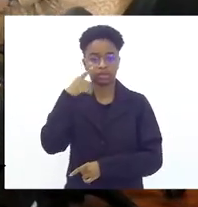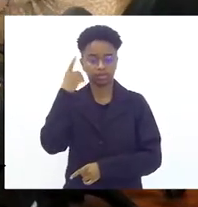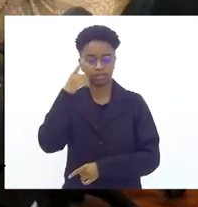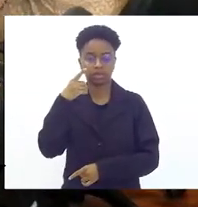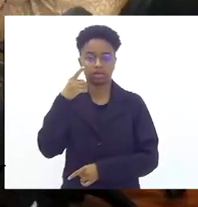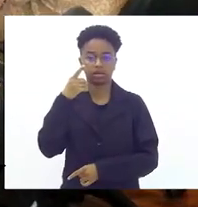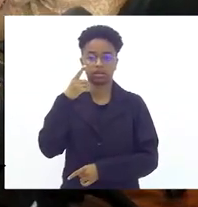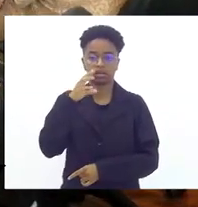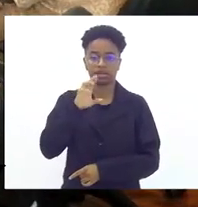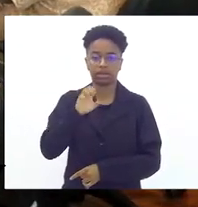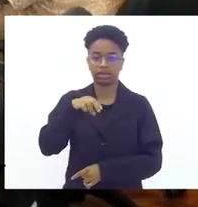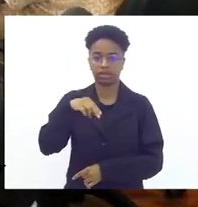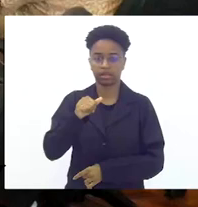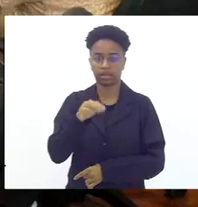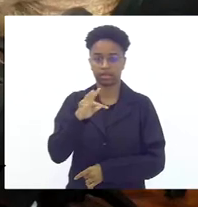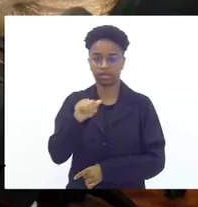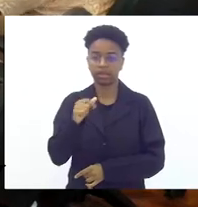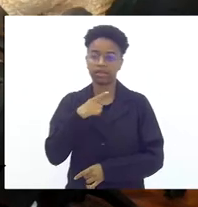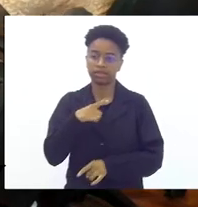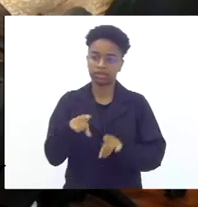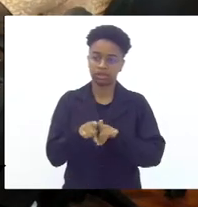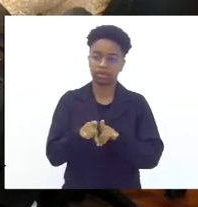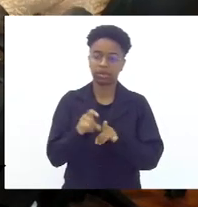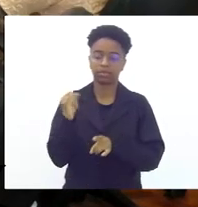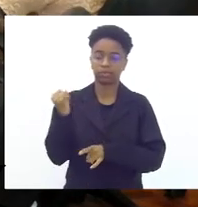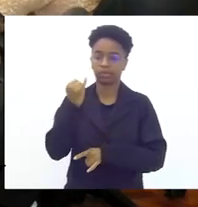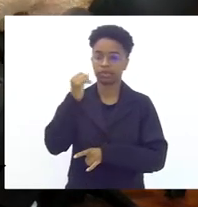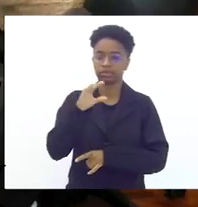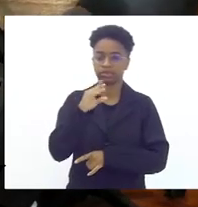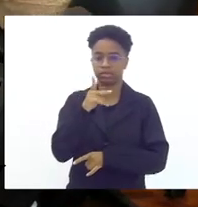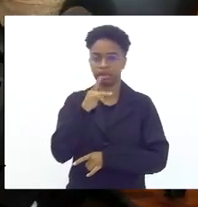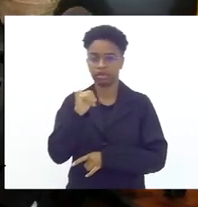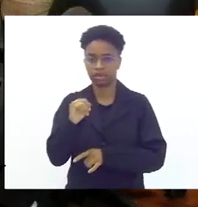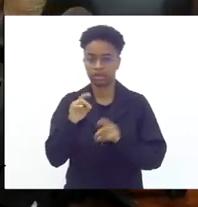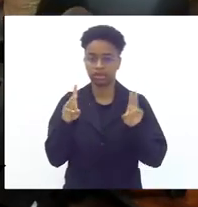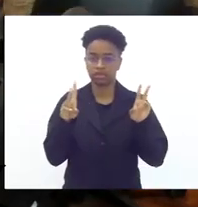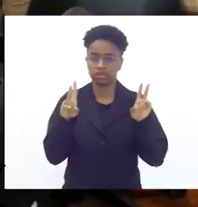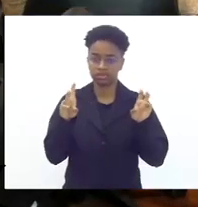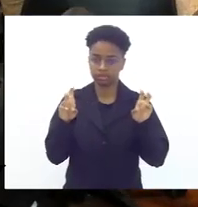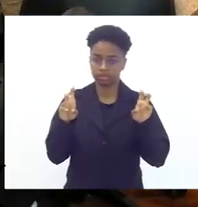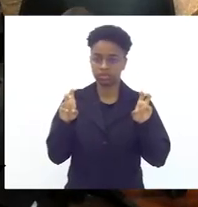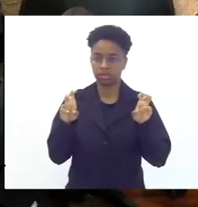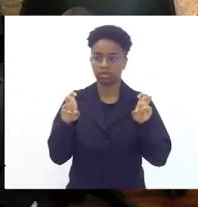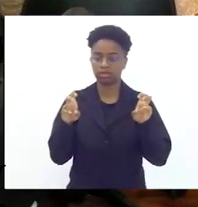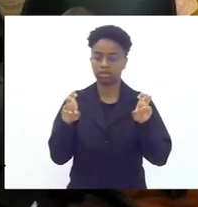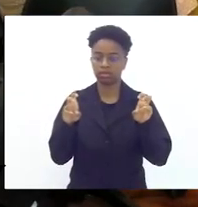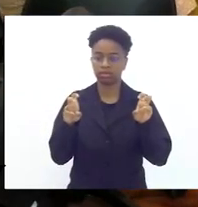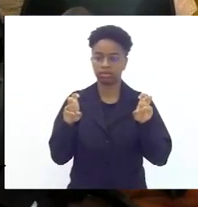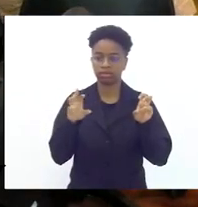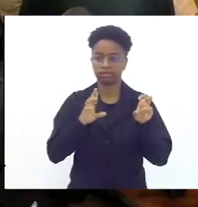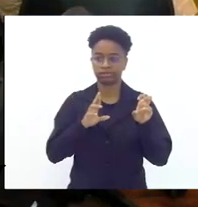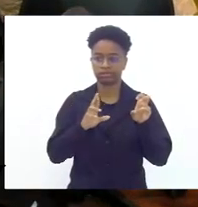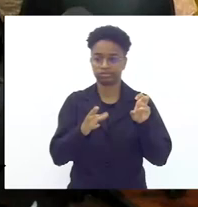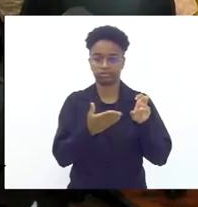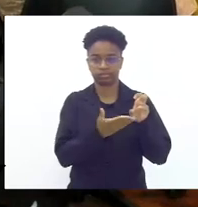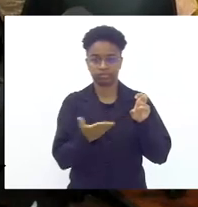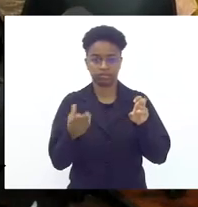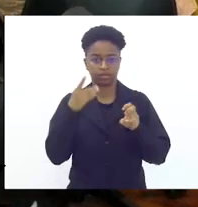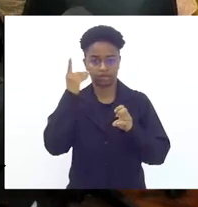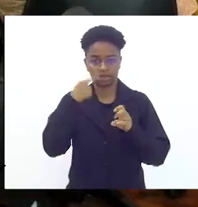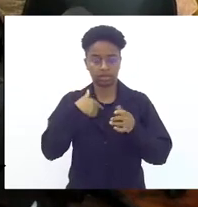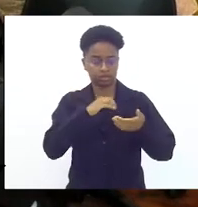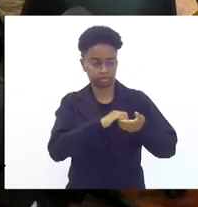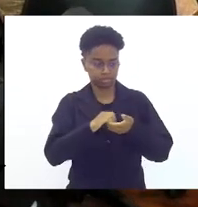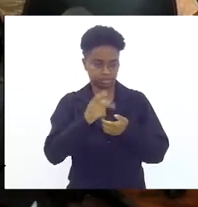esteve recentemente uma importantíssima também CPI sobre o assunto em nome dos Senhores deputados eu Saúdo o